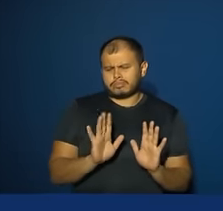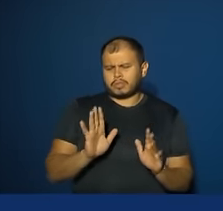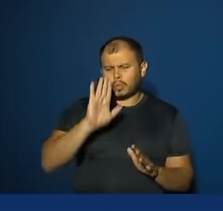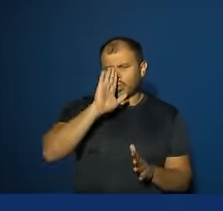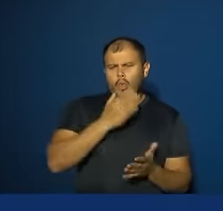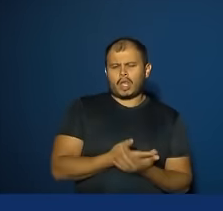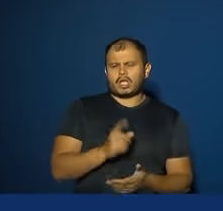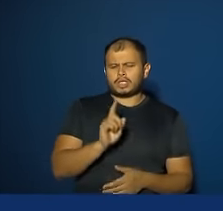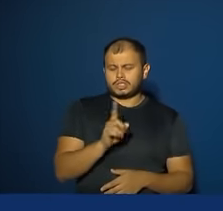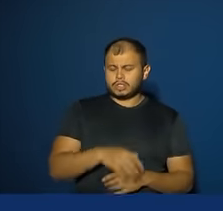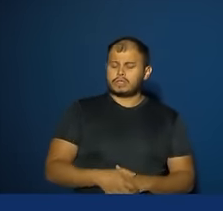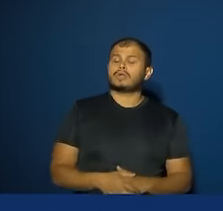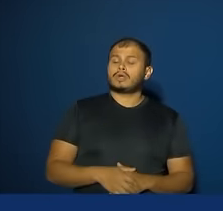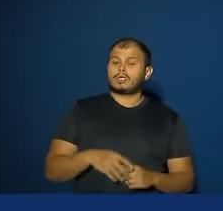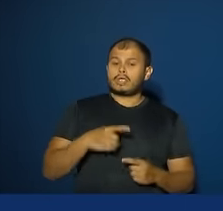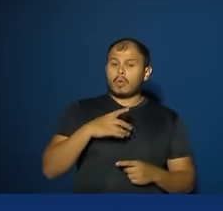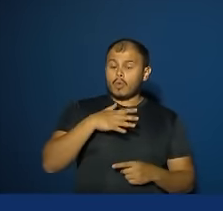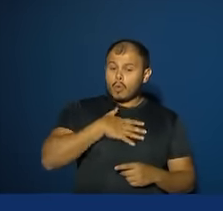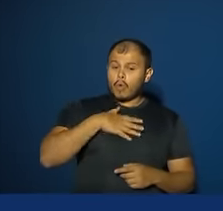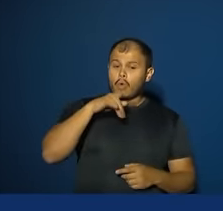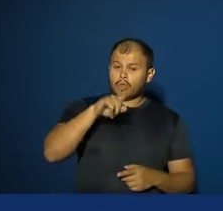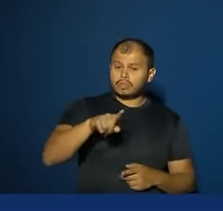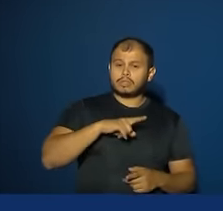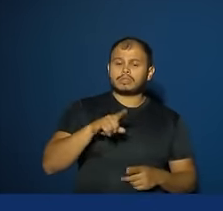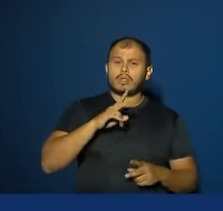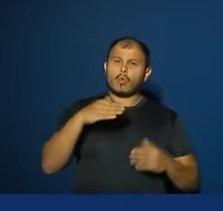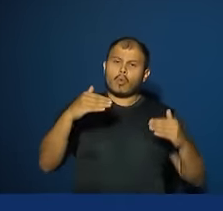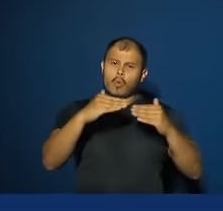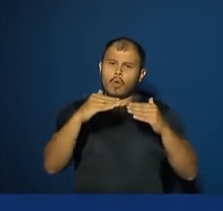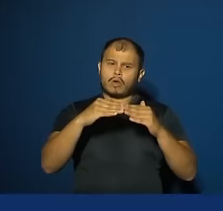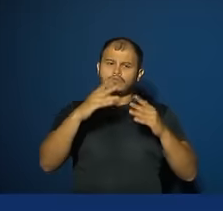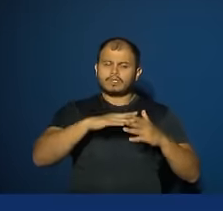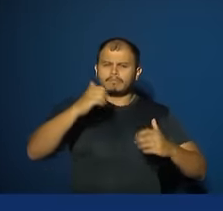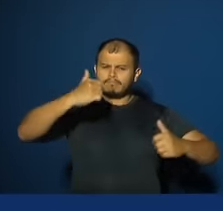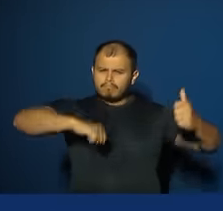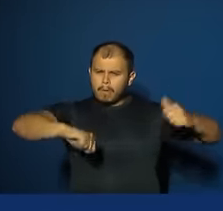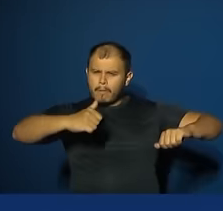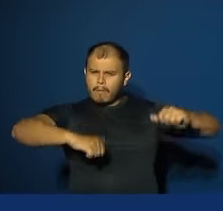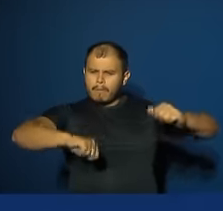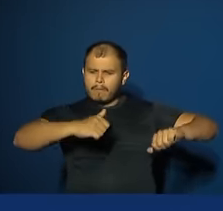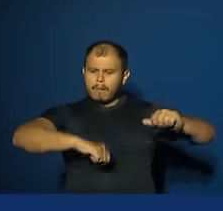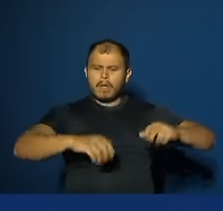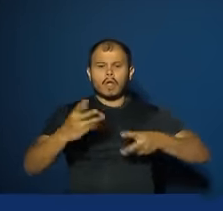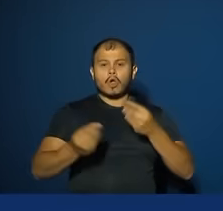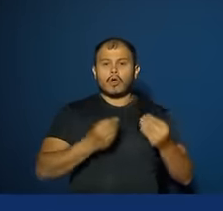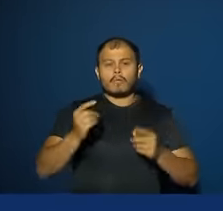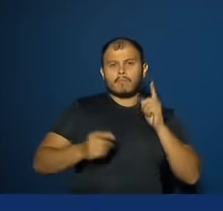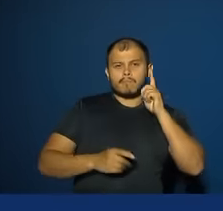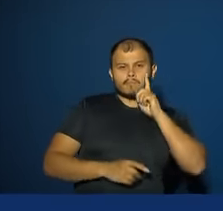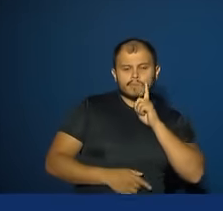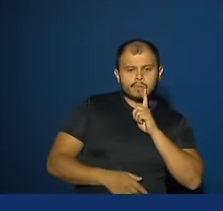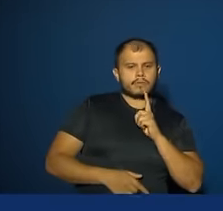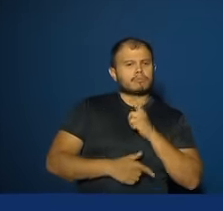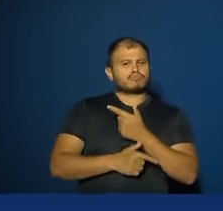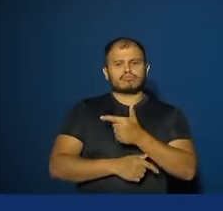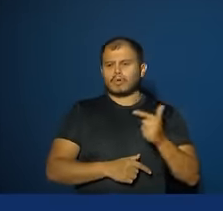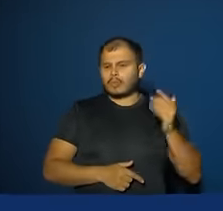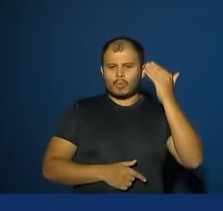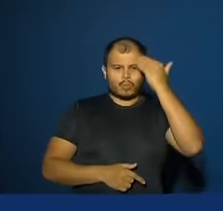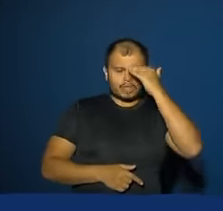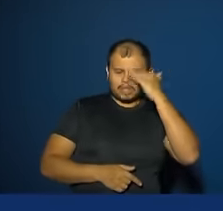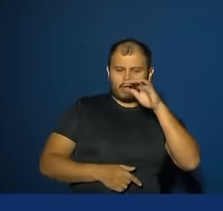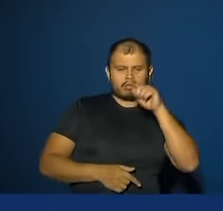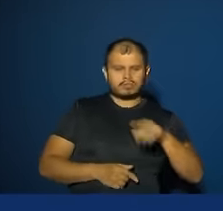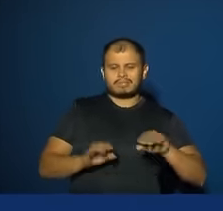e e eu gosto dessa distensão concordo com a sua análise que eu acho que os Estados Unidos não compreende na magnitude disso